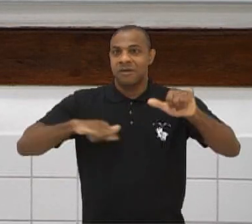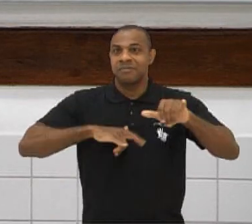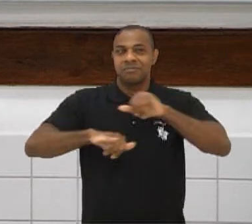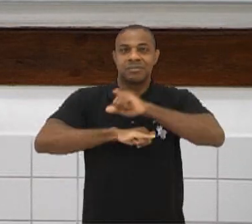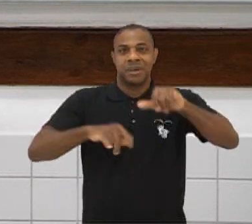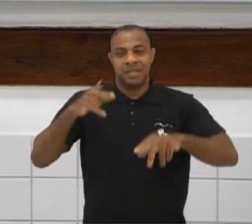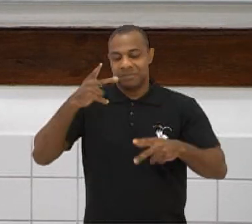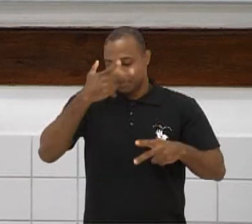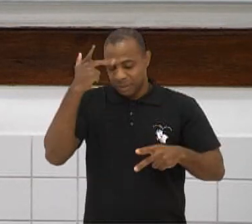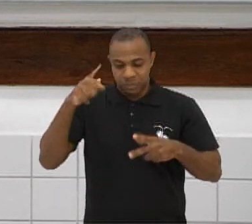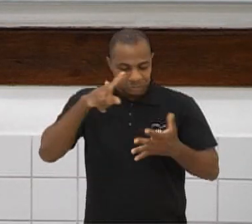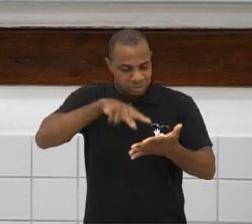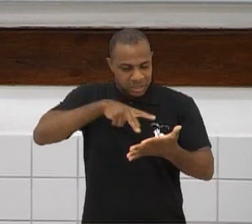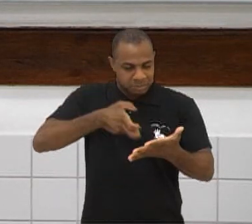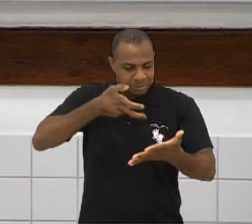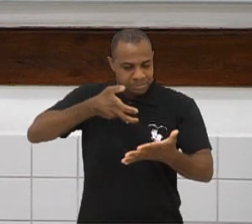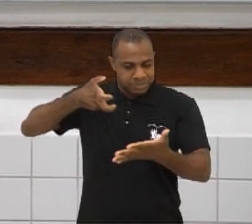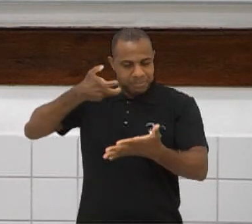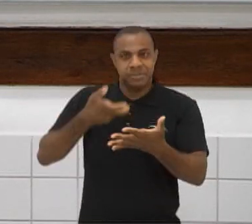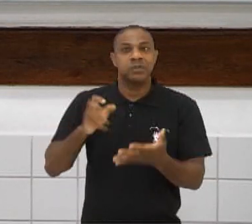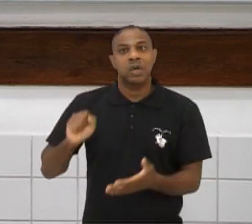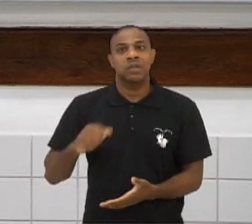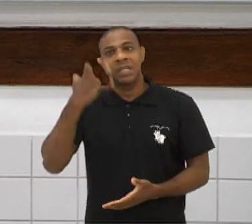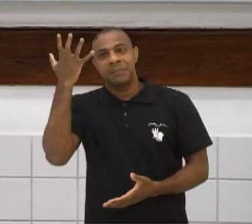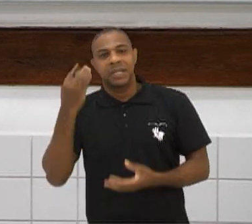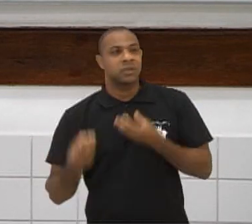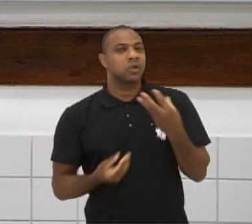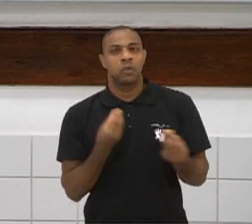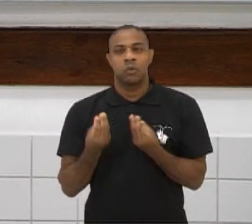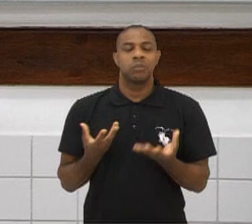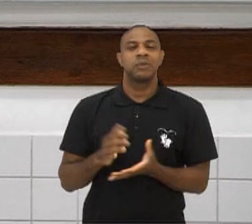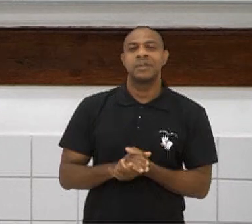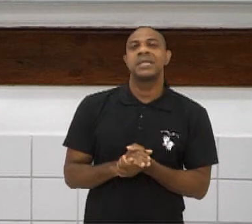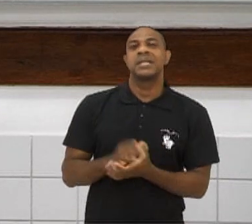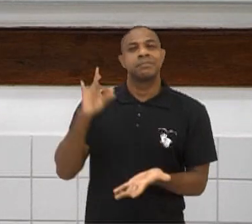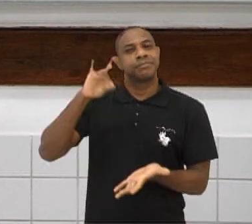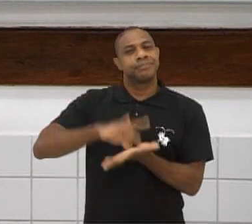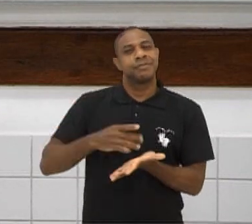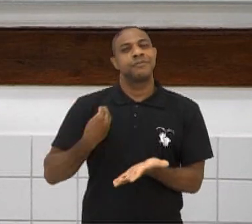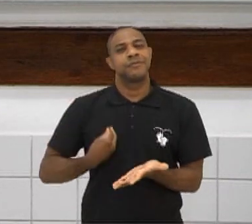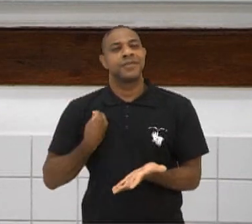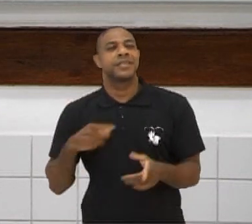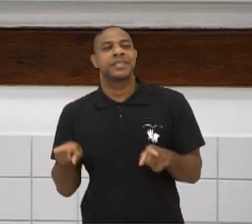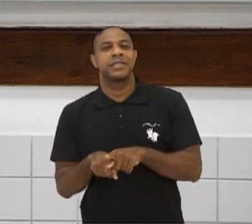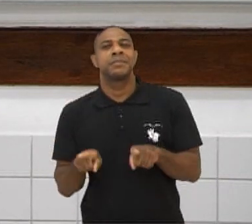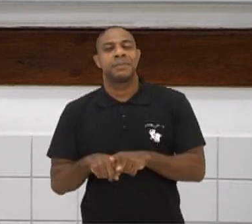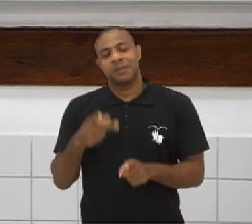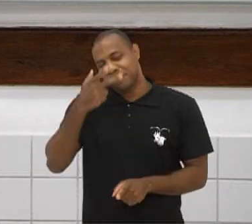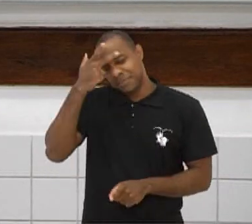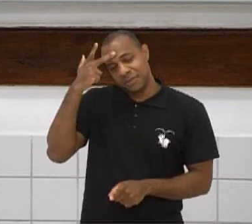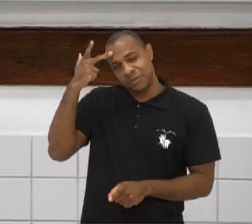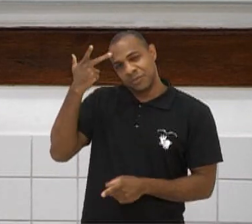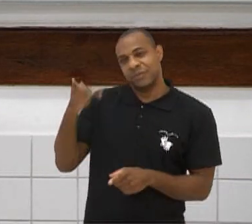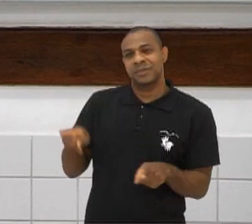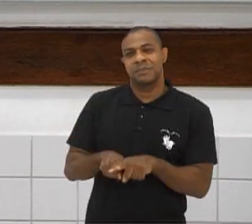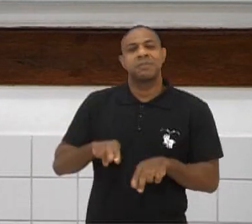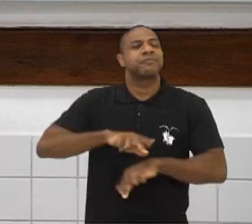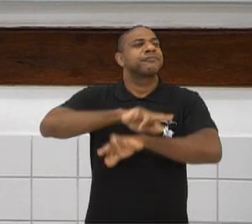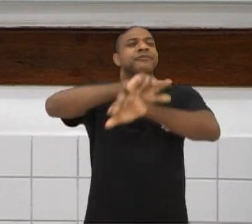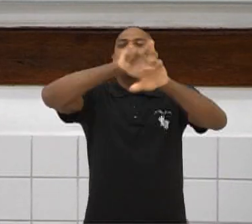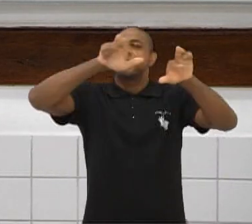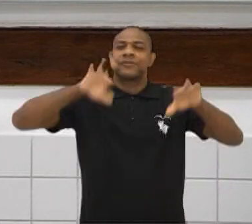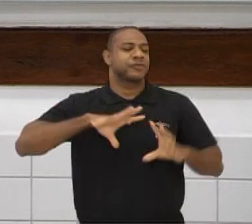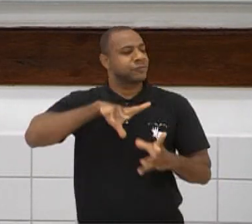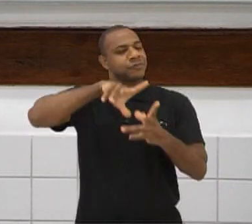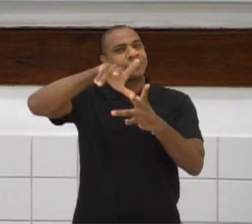pessoas tomassem conhecimento dos fatos, das situações reais vivenciadas, né, pelas pessoas nos mais diversos